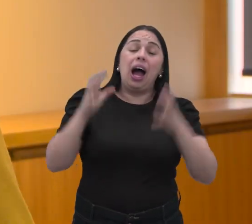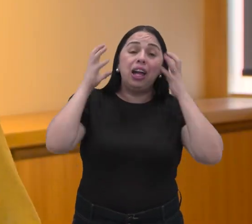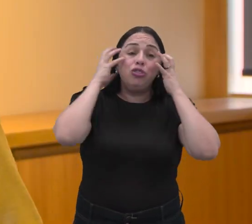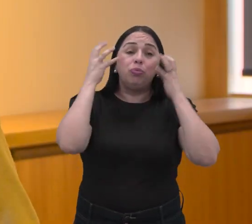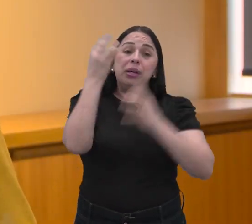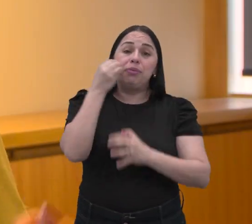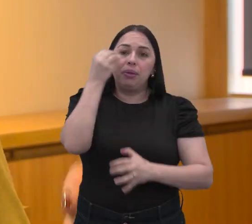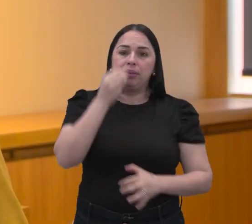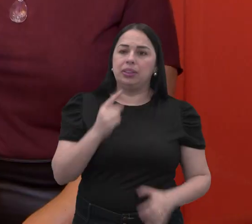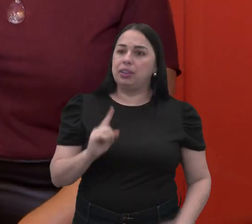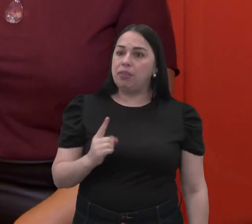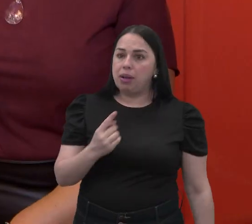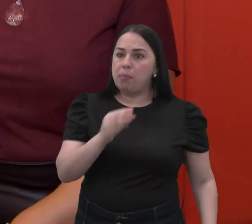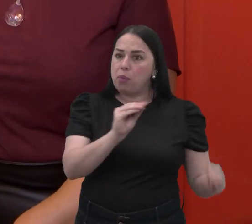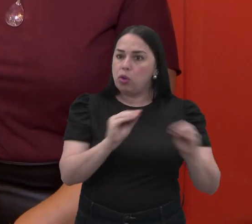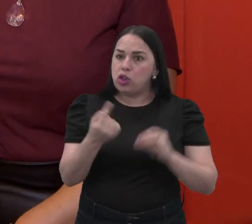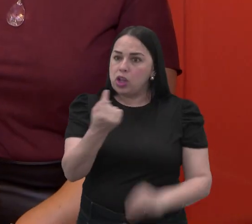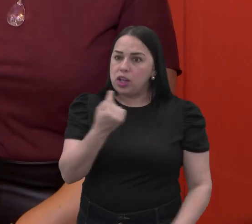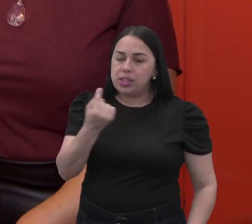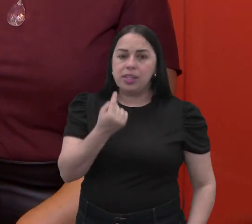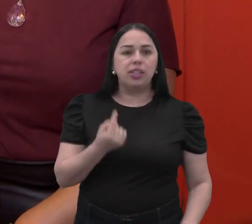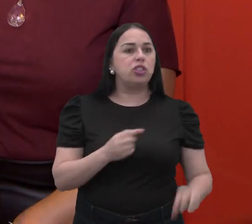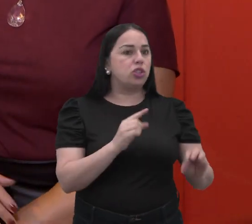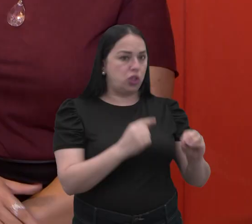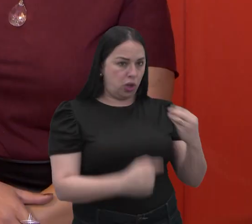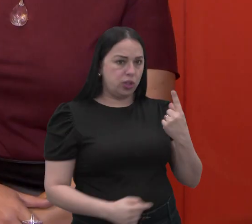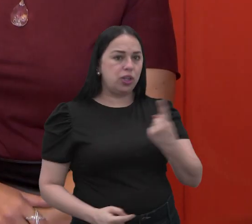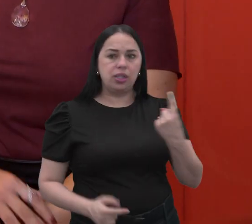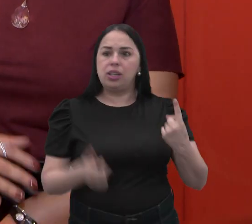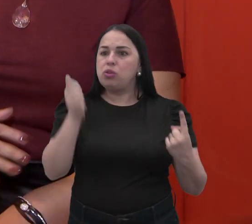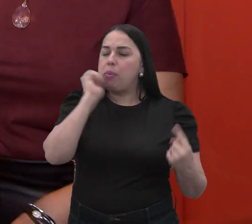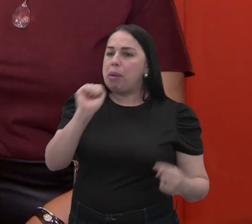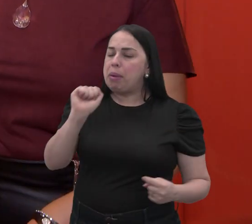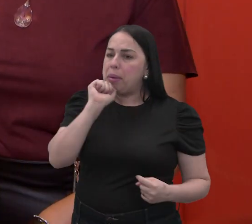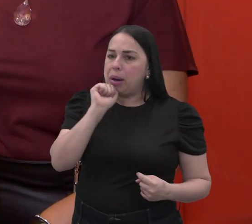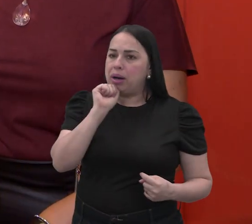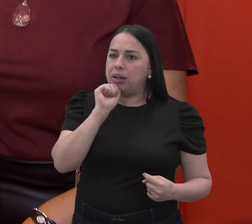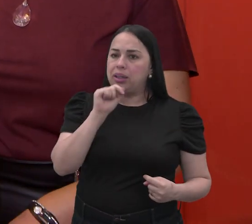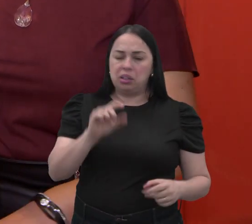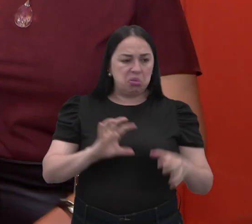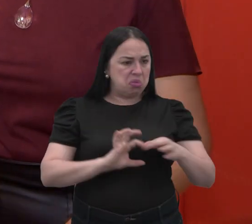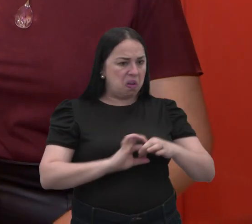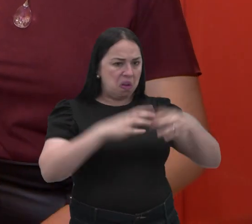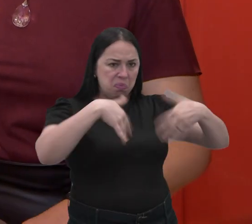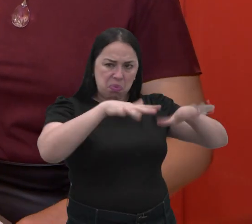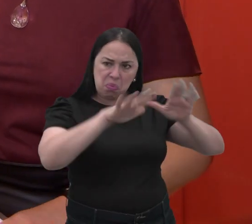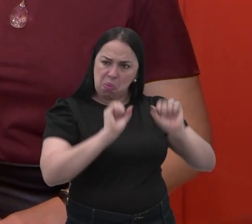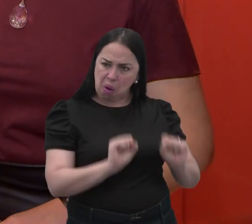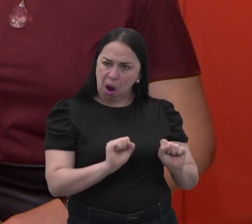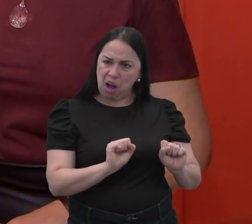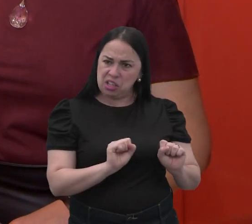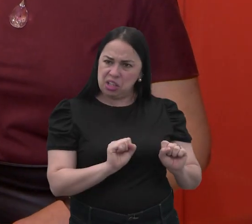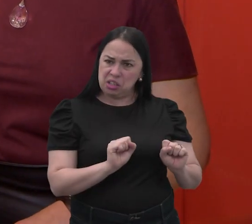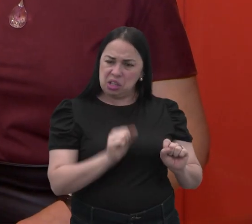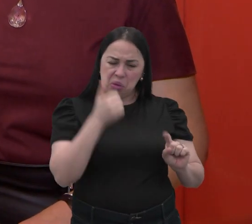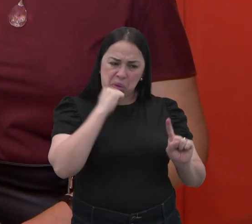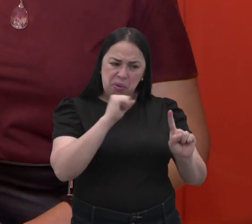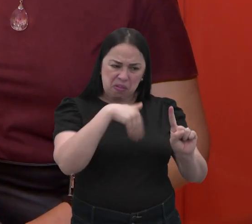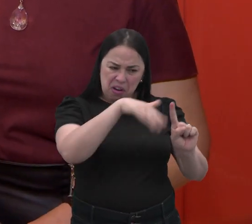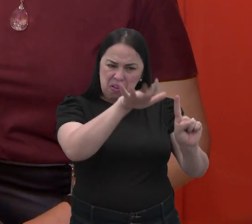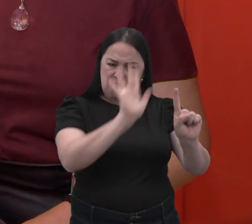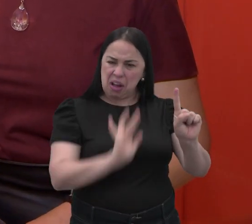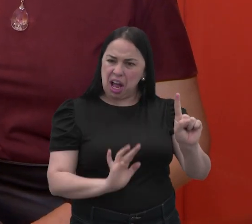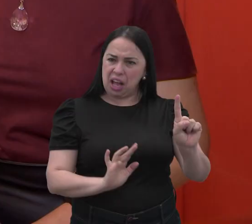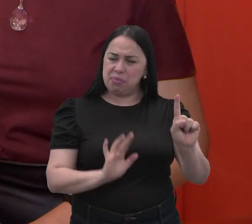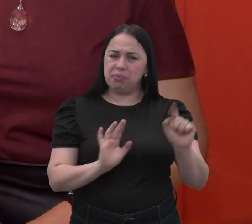Tenho minha experiência de rádio. Você veio sozinho para São José? Vim sozinho. Veio sozinho? Sua cá. mãe, depois de você ter feito teste, liberou, pode ir, veio na tua